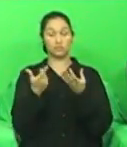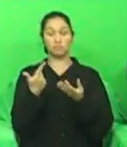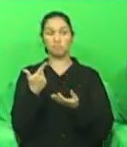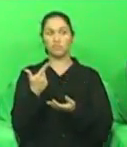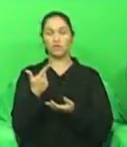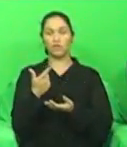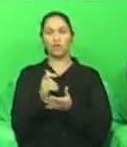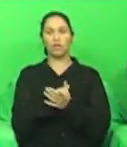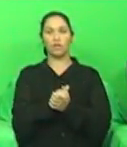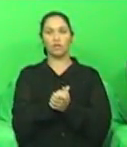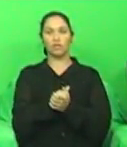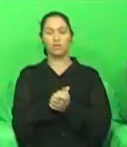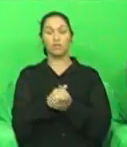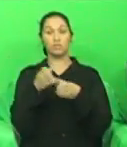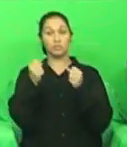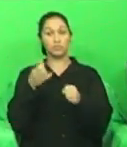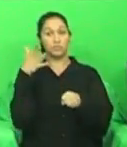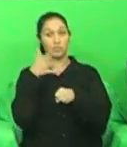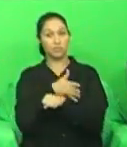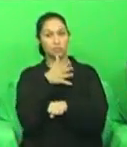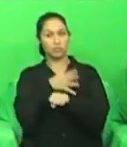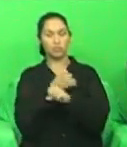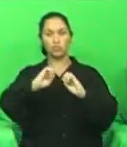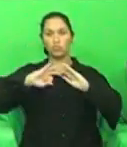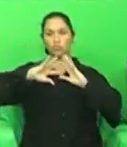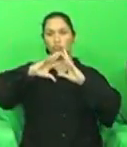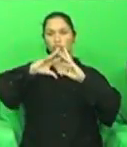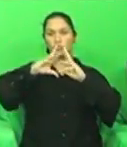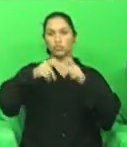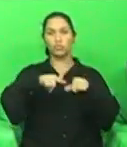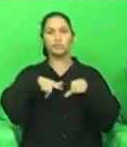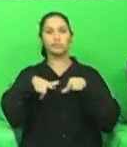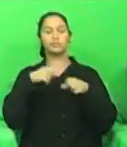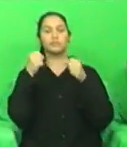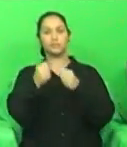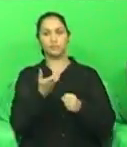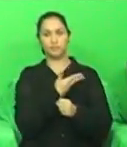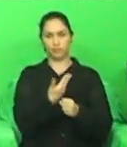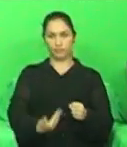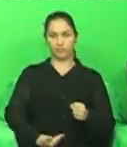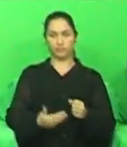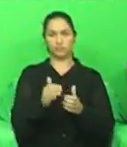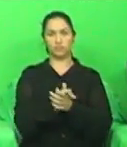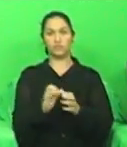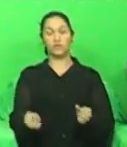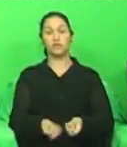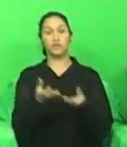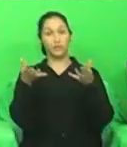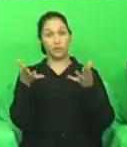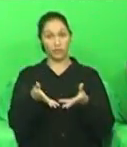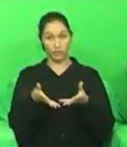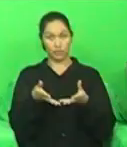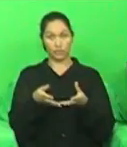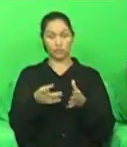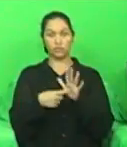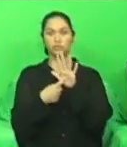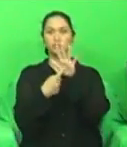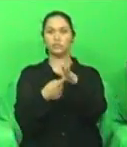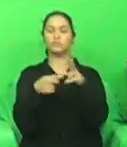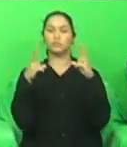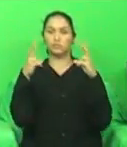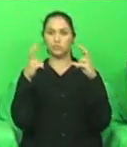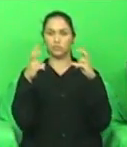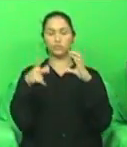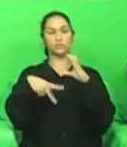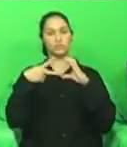participar das atividades do poder público então eu trago essa matéria para essa casa neste momento